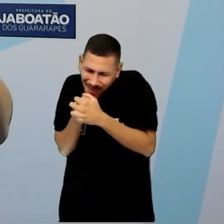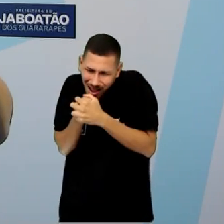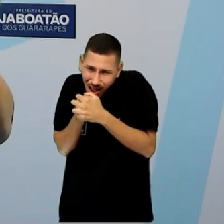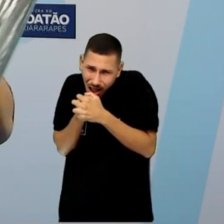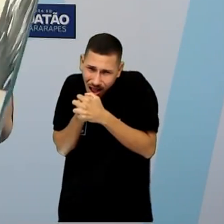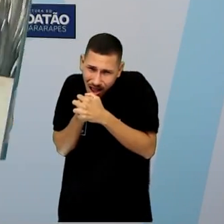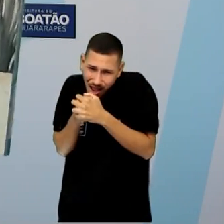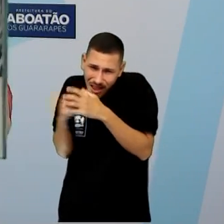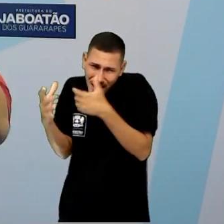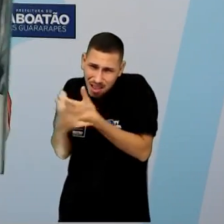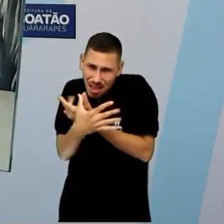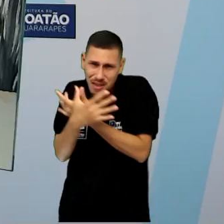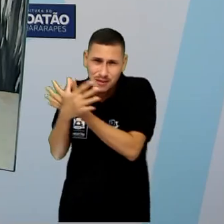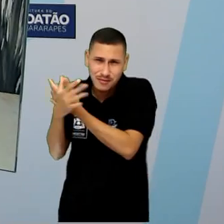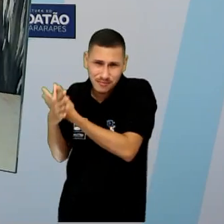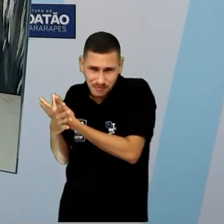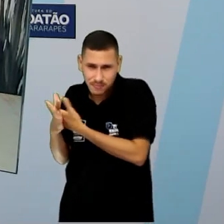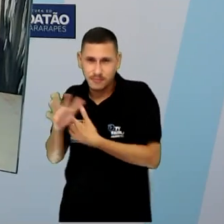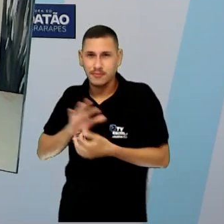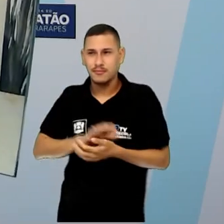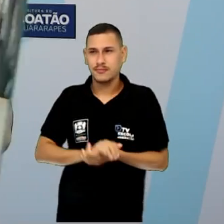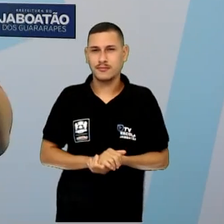asas.